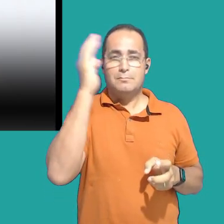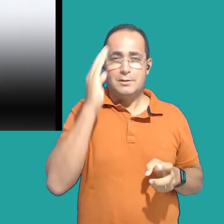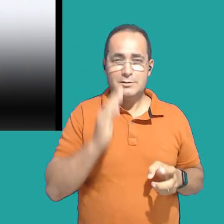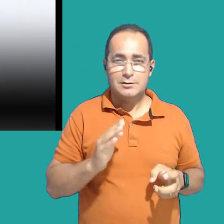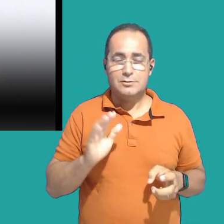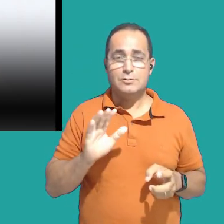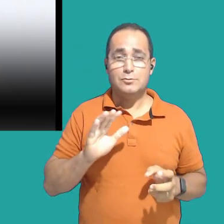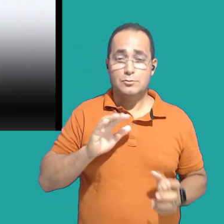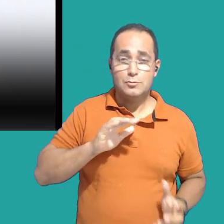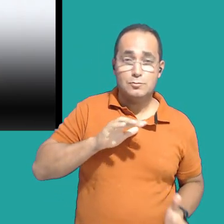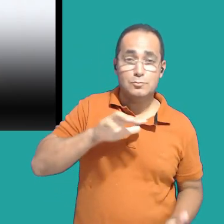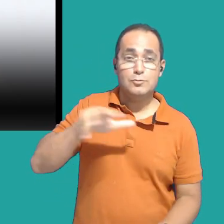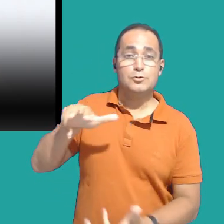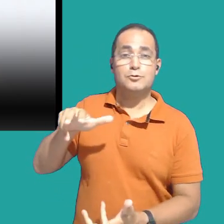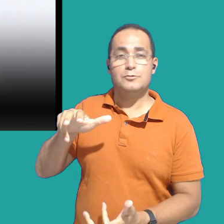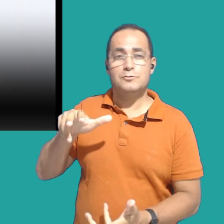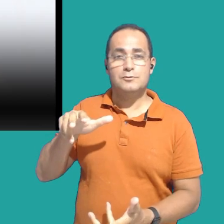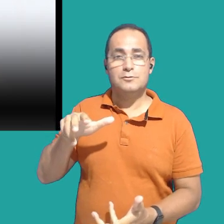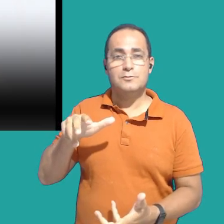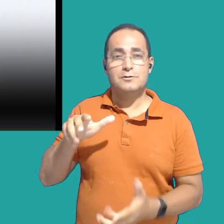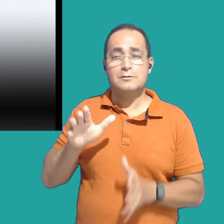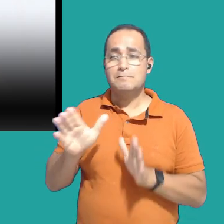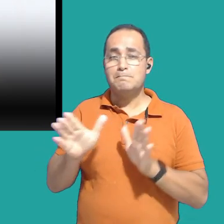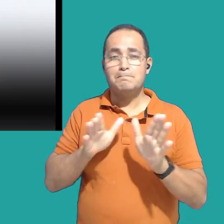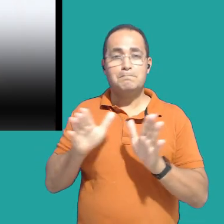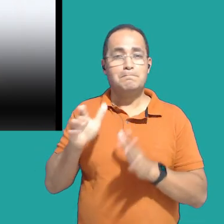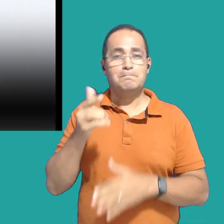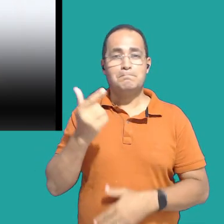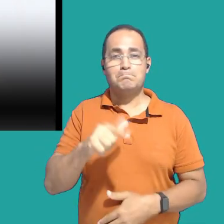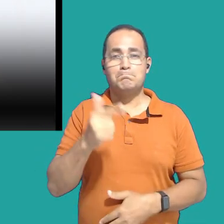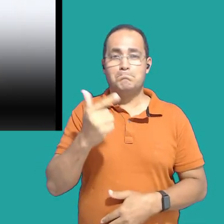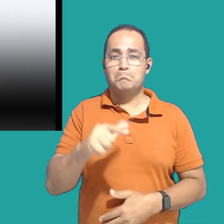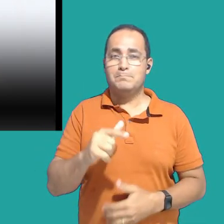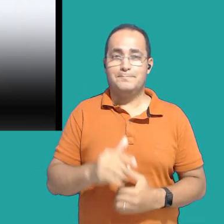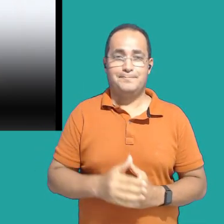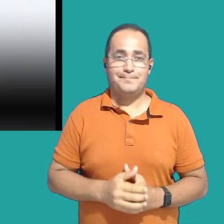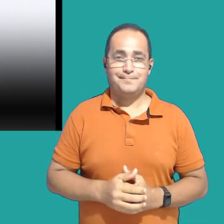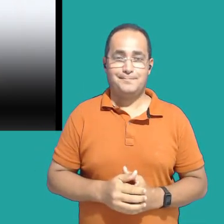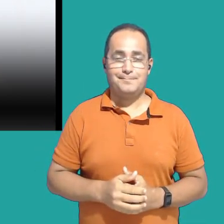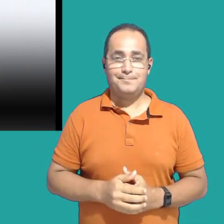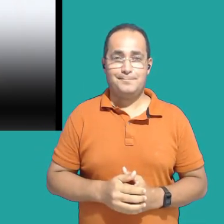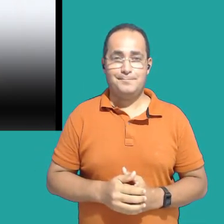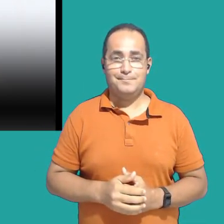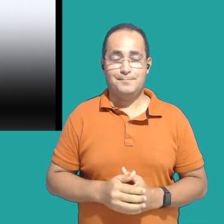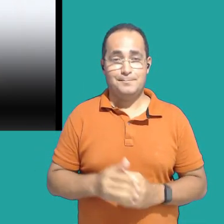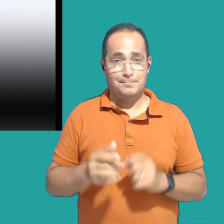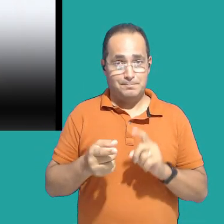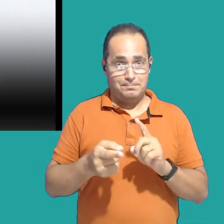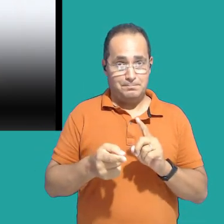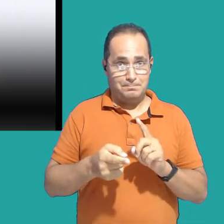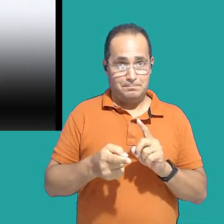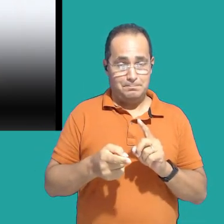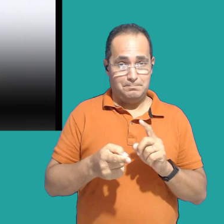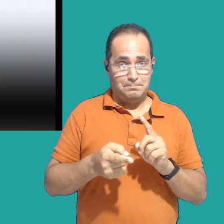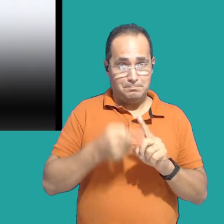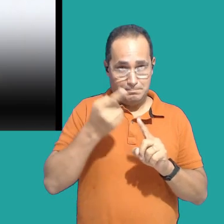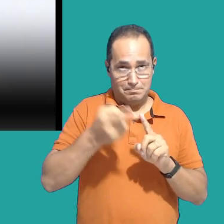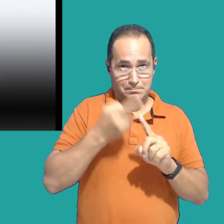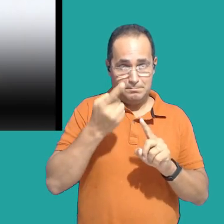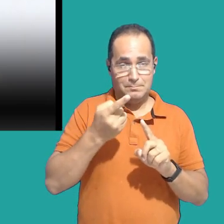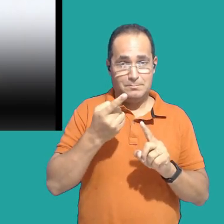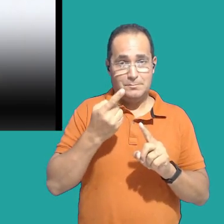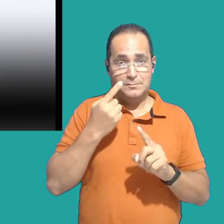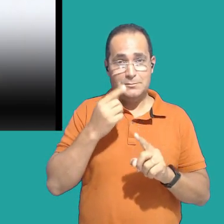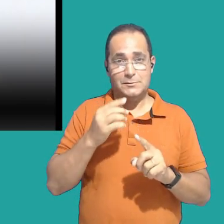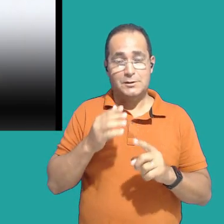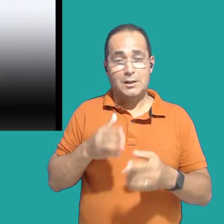Maceió, Brasil, o mundo é inacessível. Então, primeiro eu me deparei